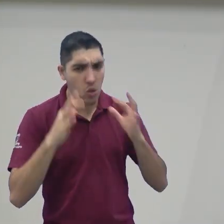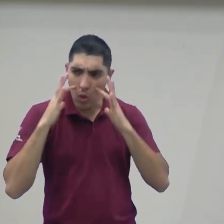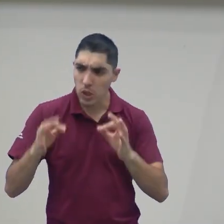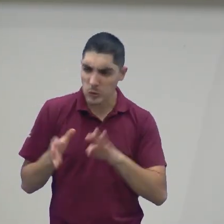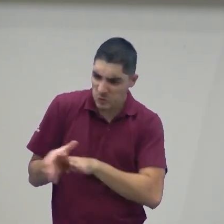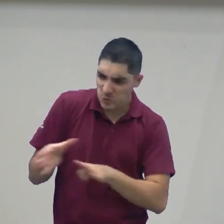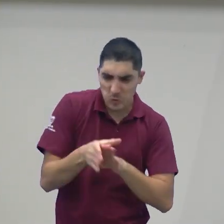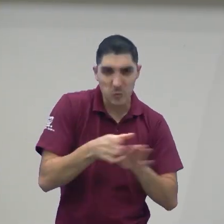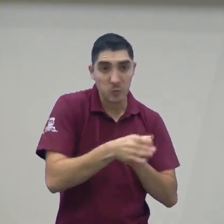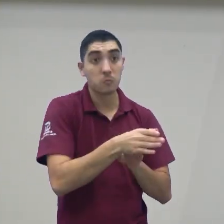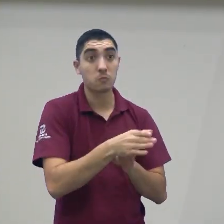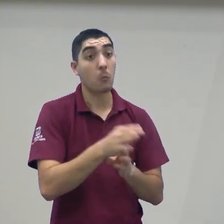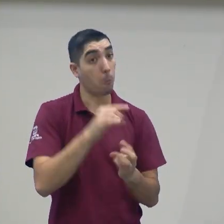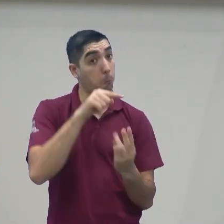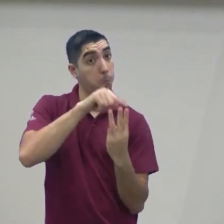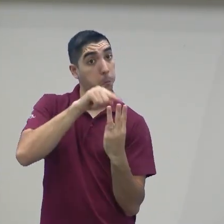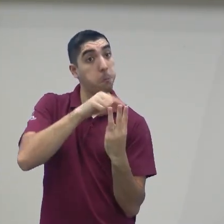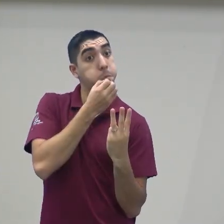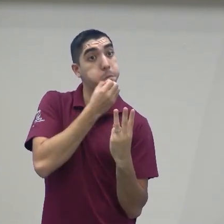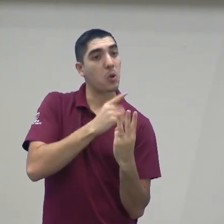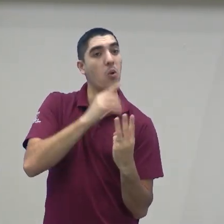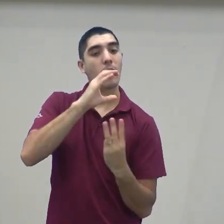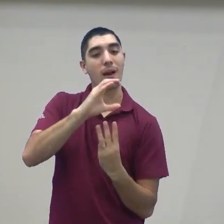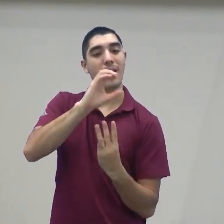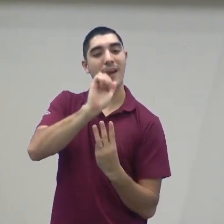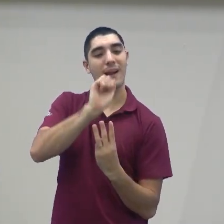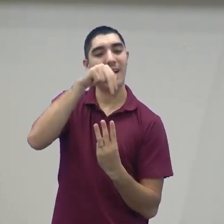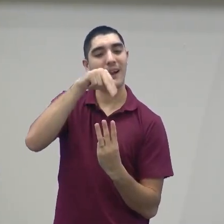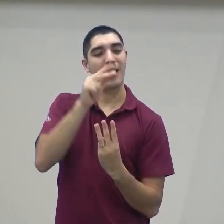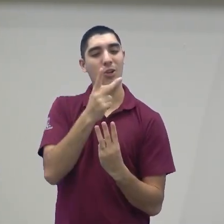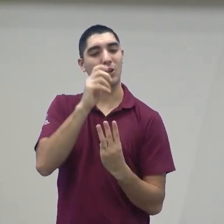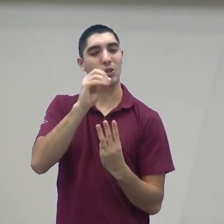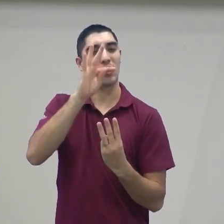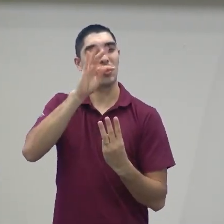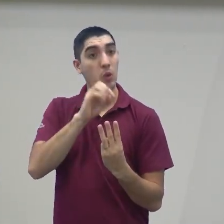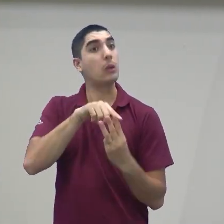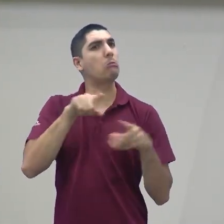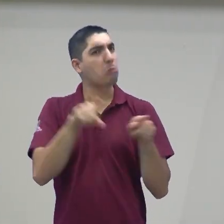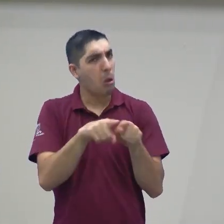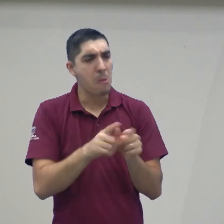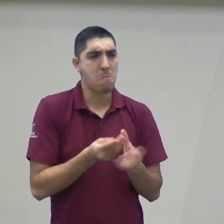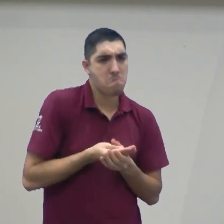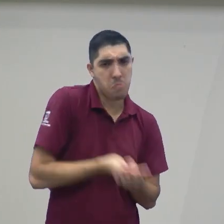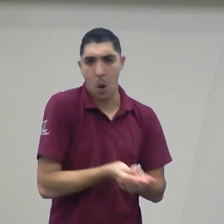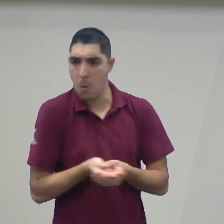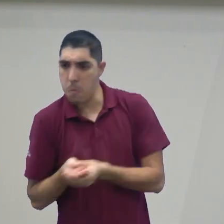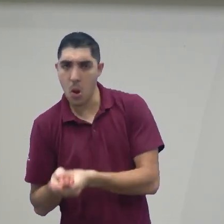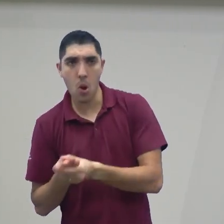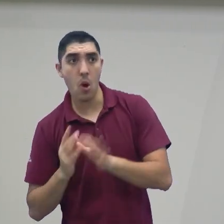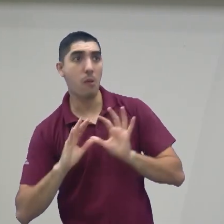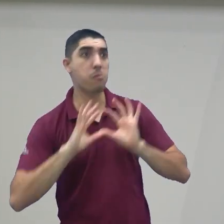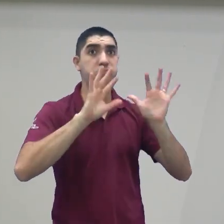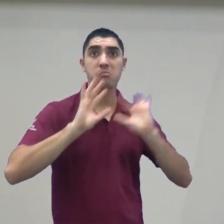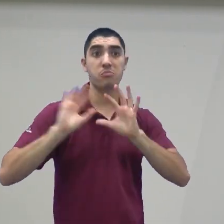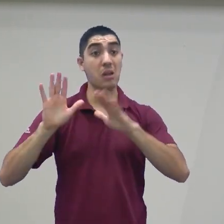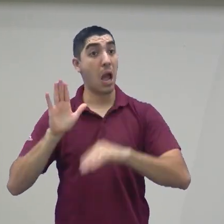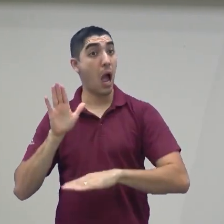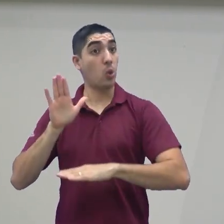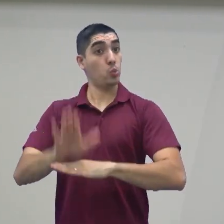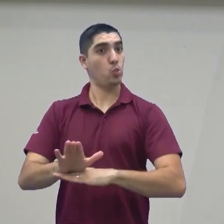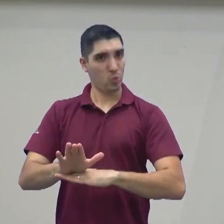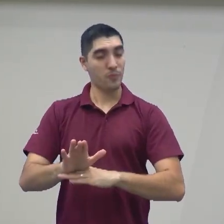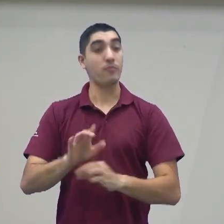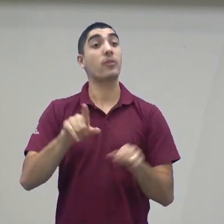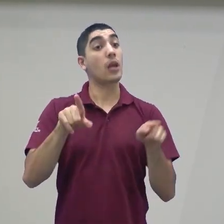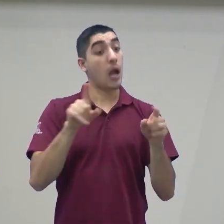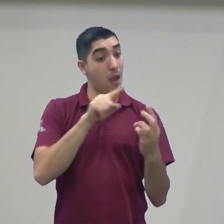postura competitiva, mas a distribuição de passes, cadenciando o jogo. Isso potencializou a atuação tanto do Davi